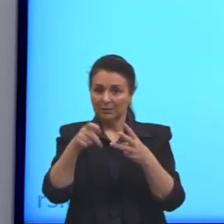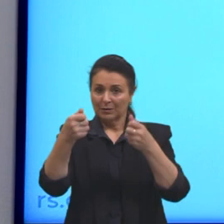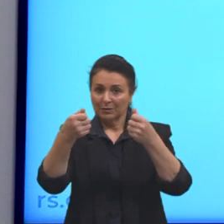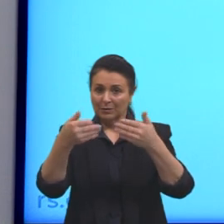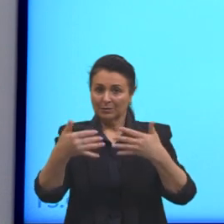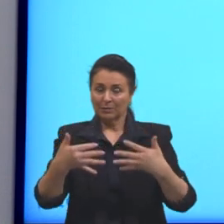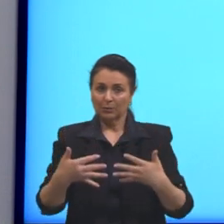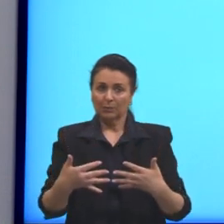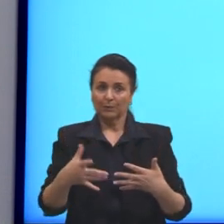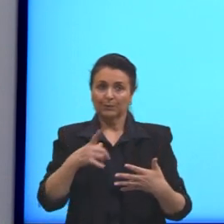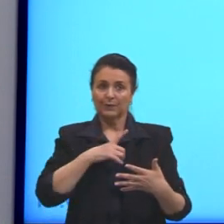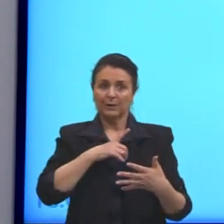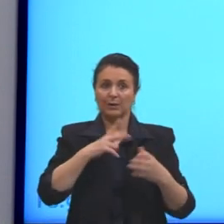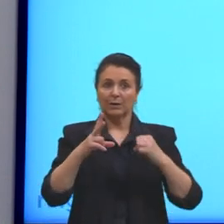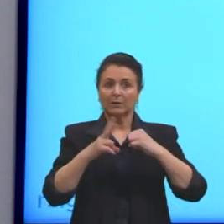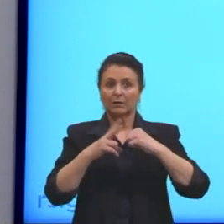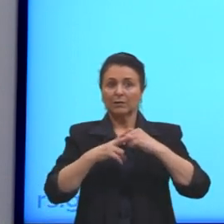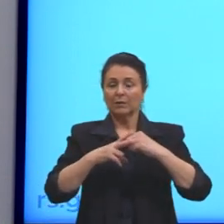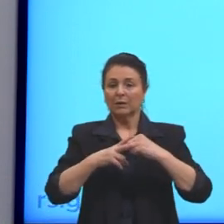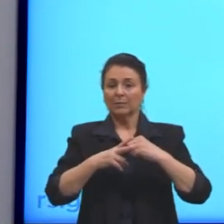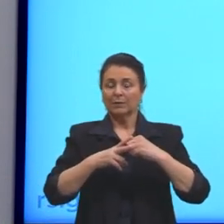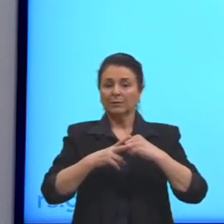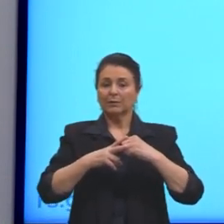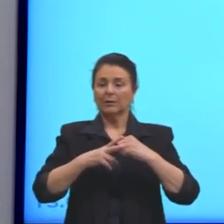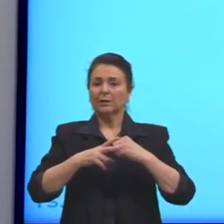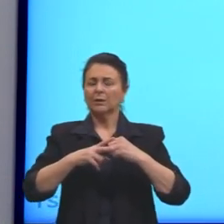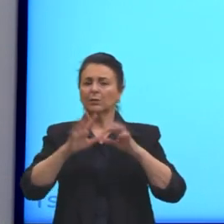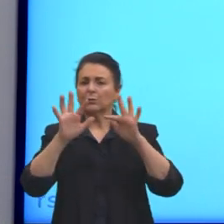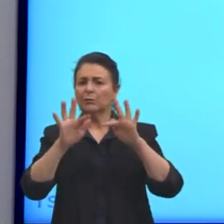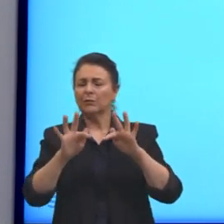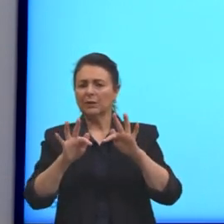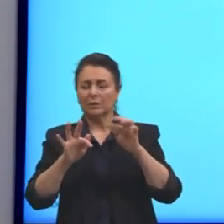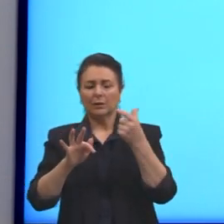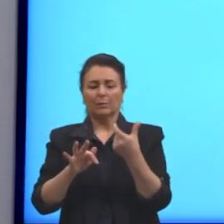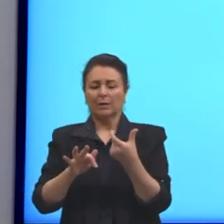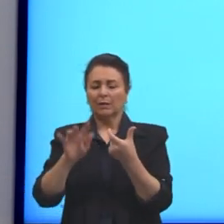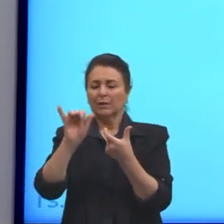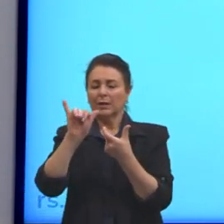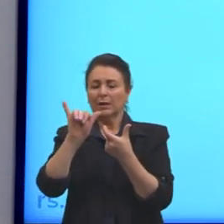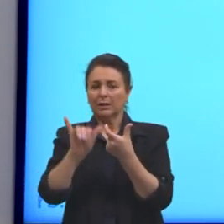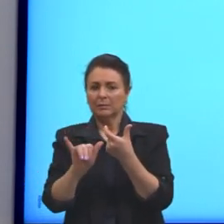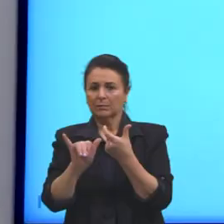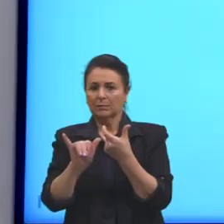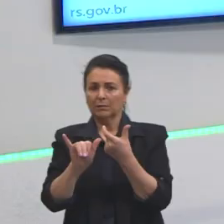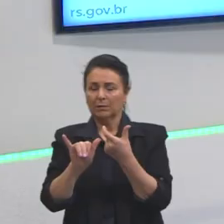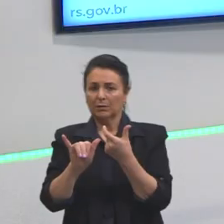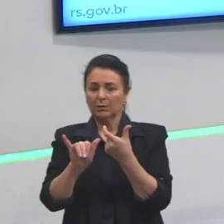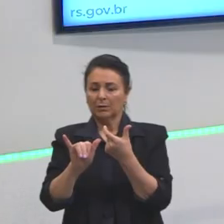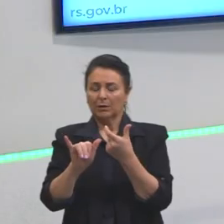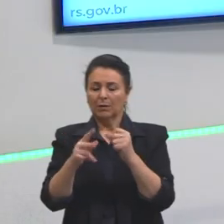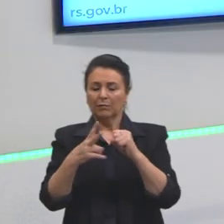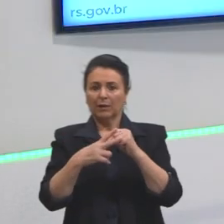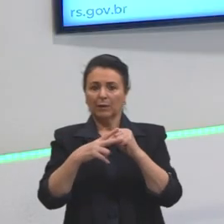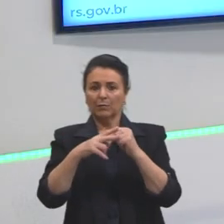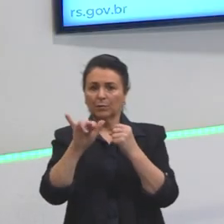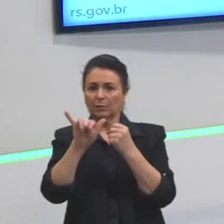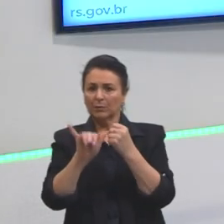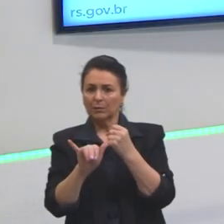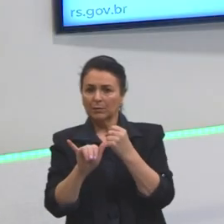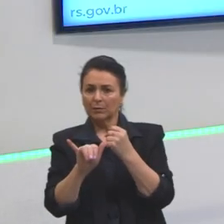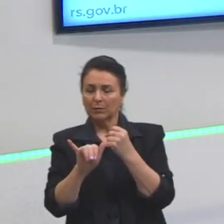se eu tiver um verbo terminado em y e esse verbo com y tiver